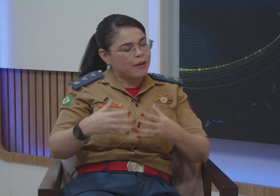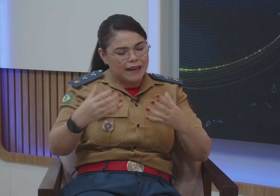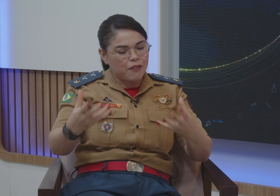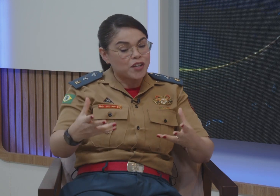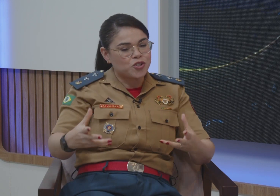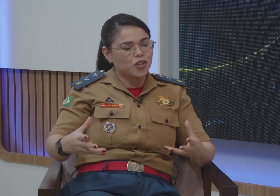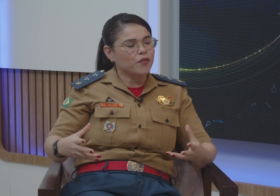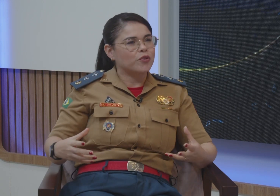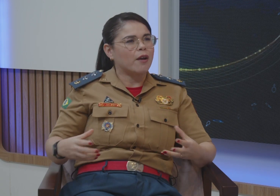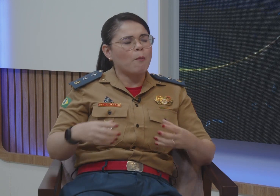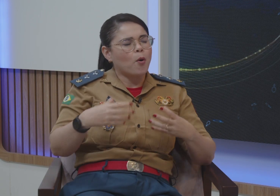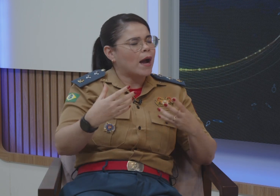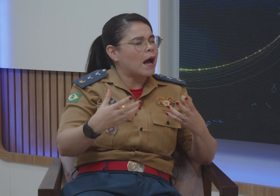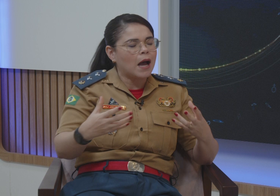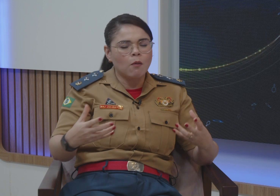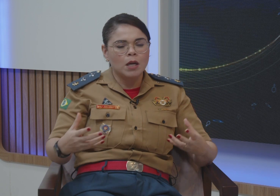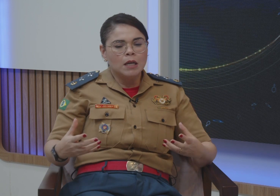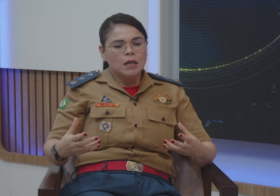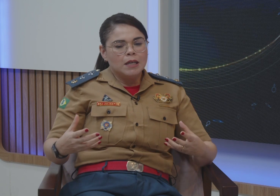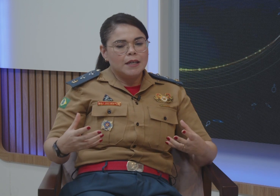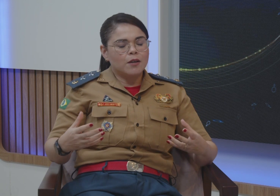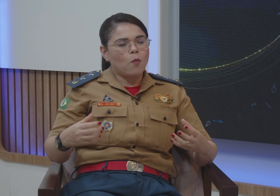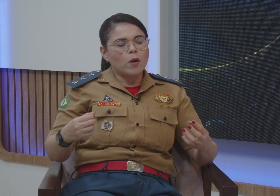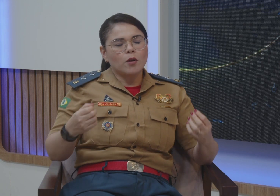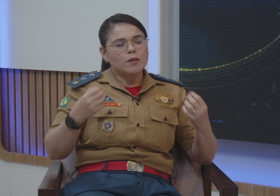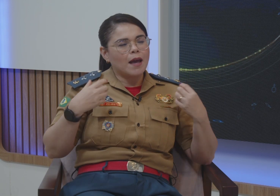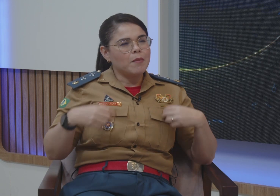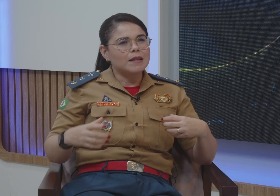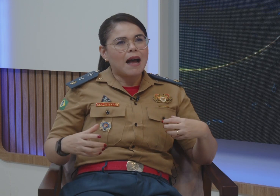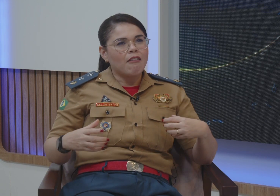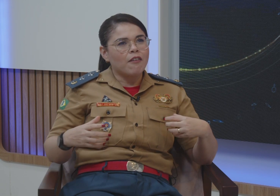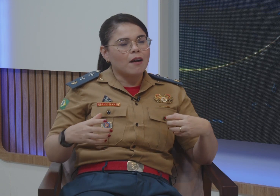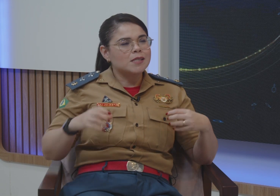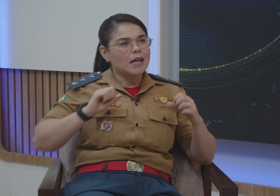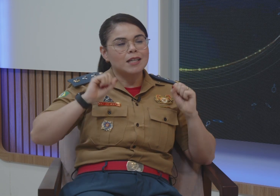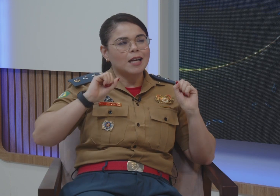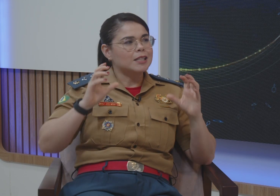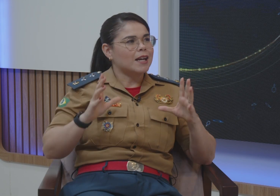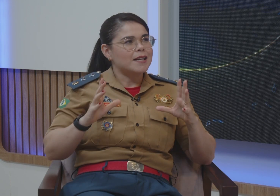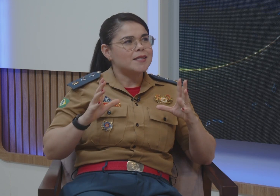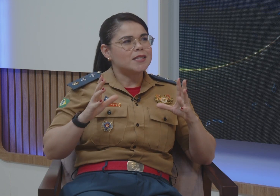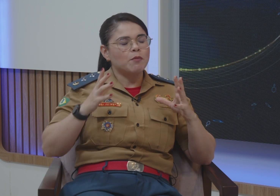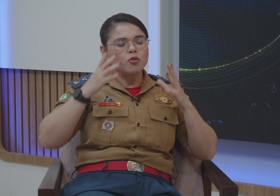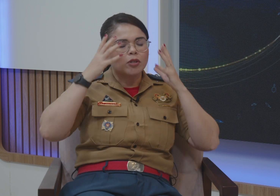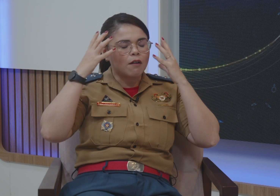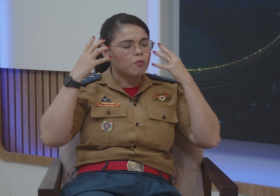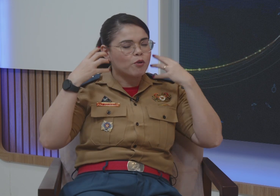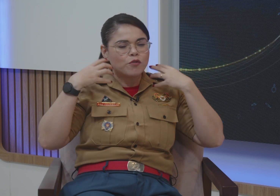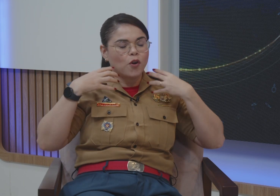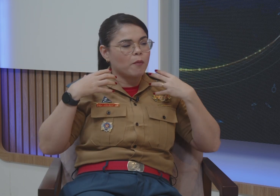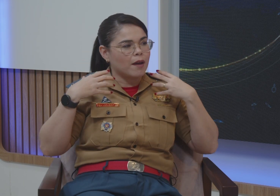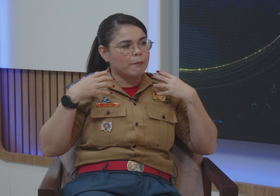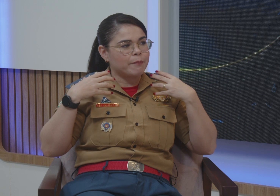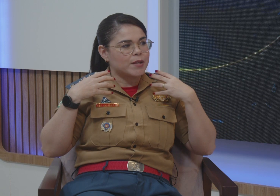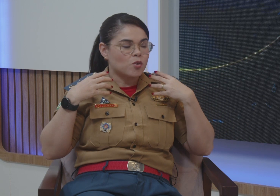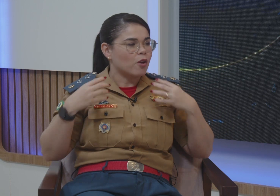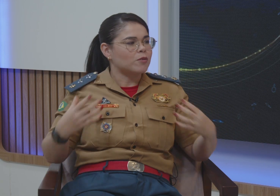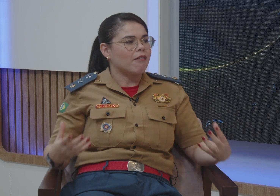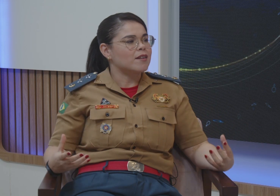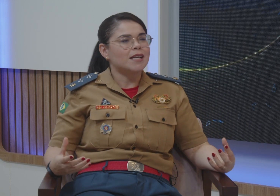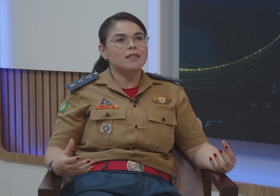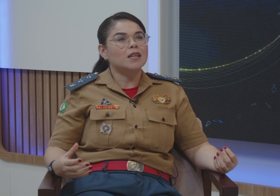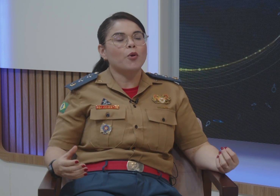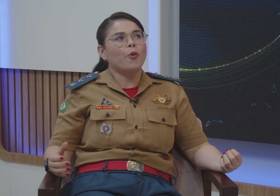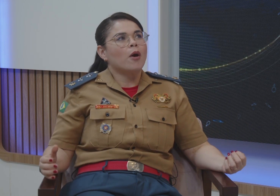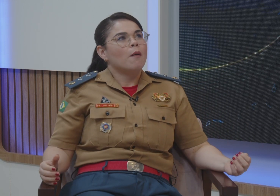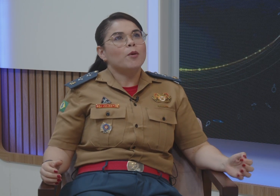era efetivo, né? Com pouca água. E quando eu terminava, assim, a adrenalina lá em cima, eu tirava o meu uniforme. Pensa o quê? Que eu